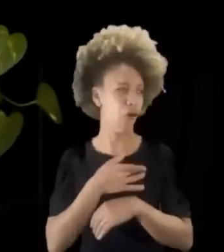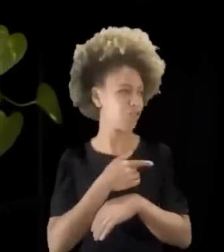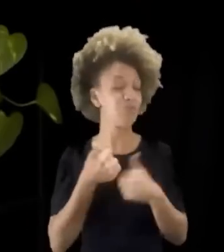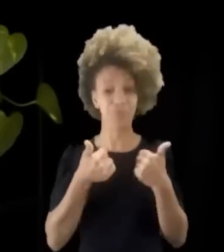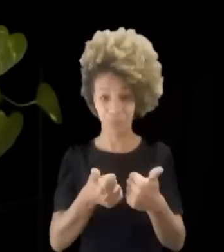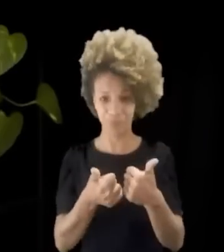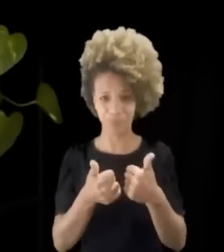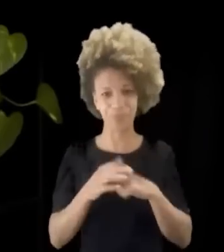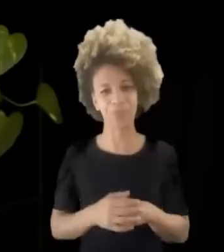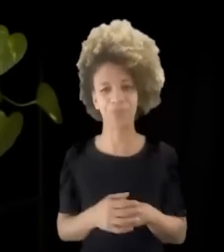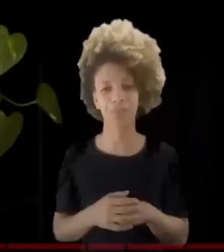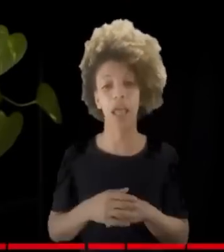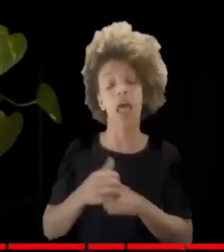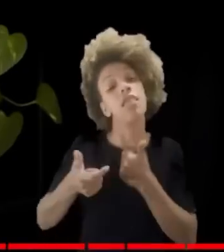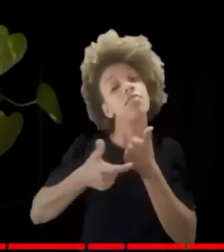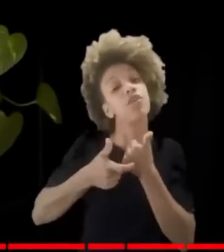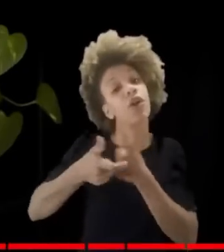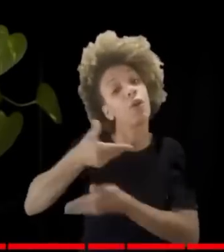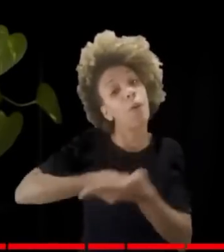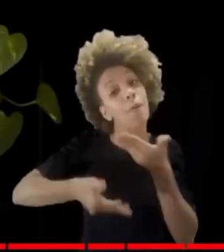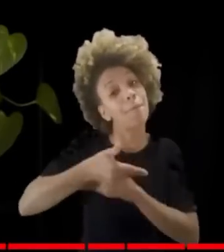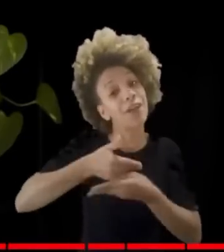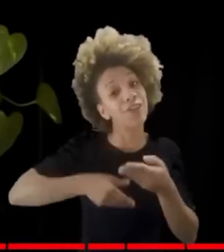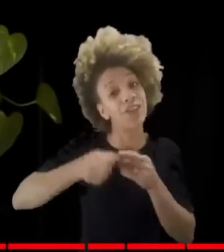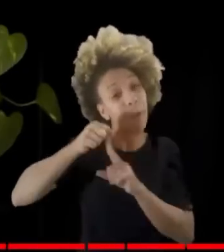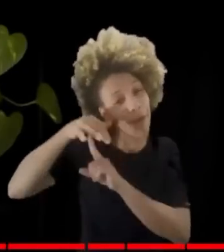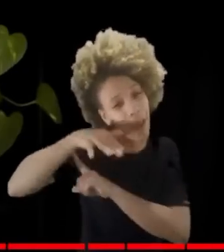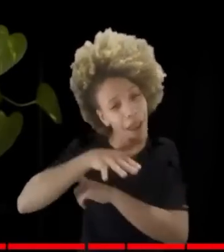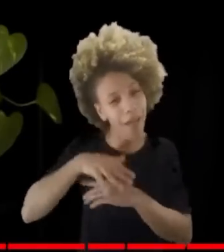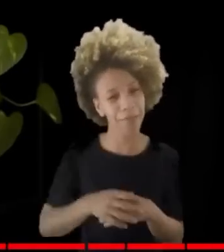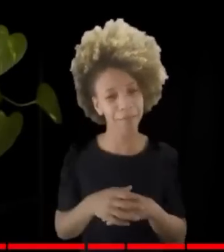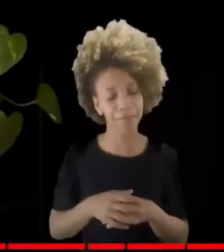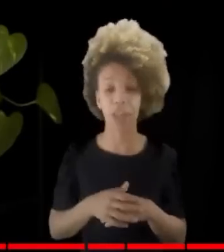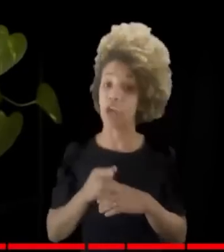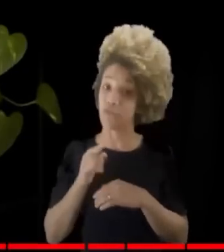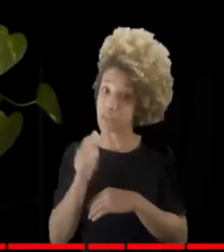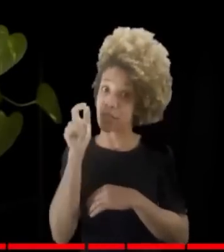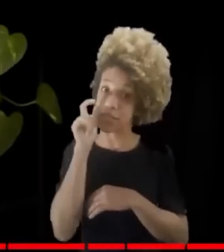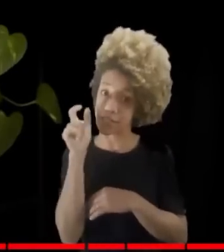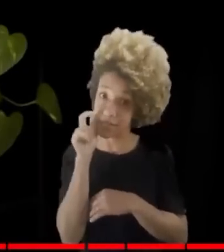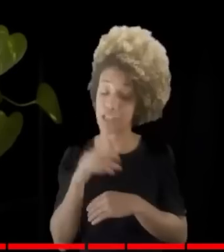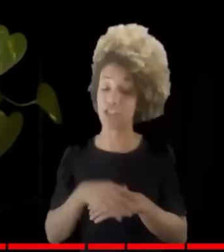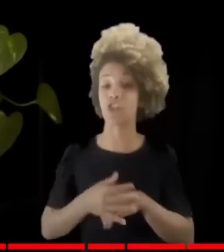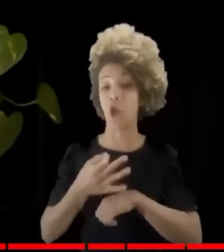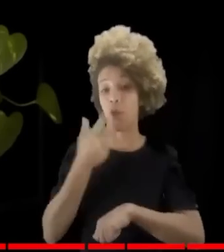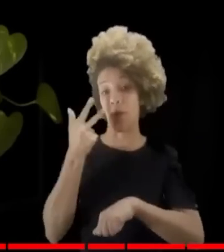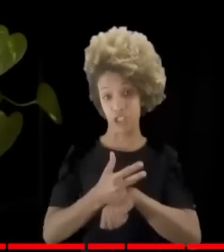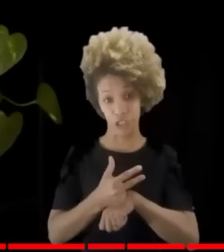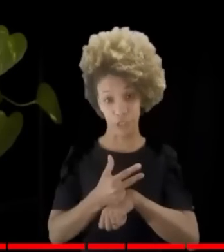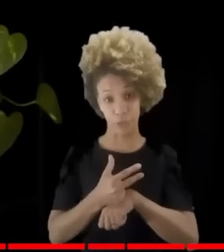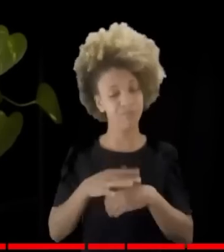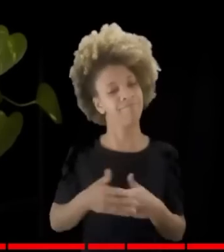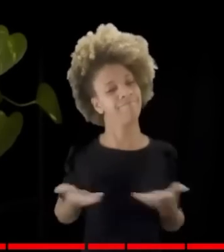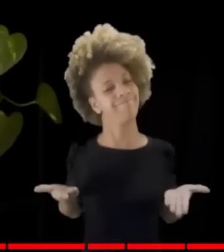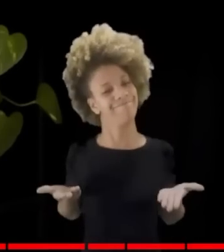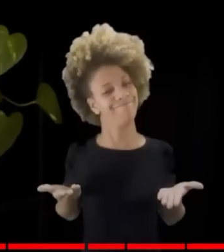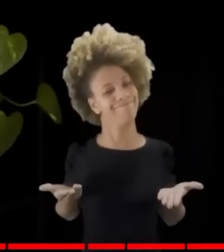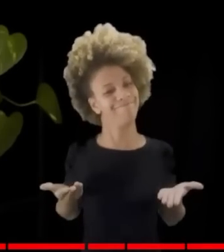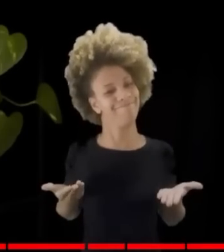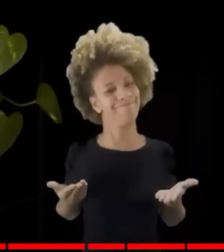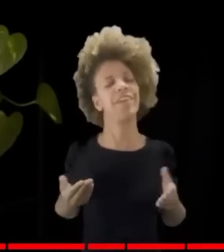não pode a vida dele tá certo gente deixa o like compartilha para muita gente e você que assiste o achismo e tal